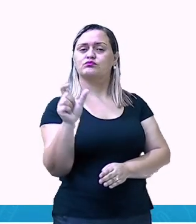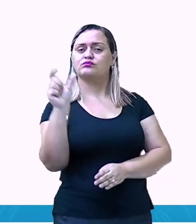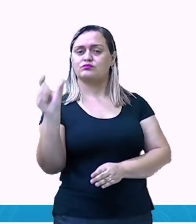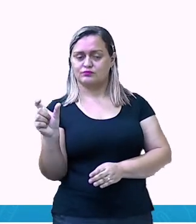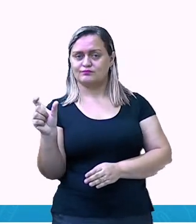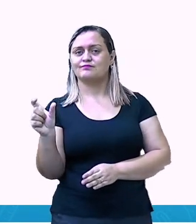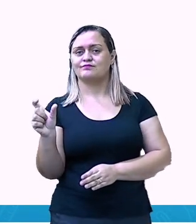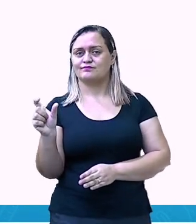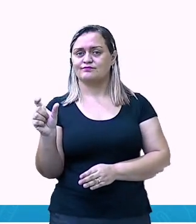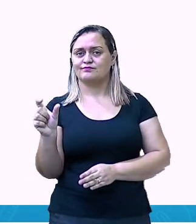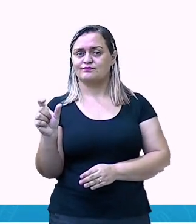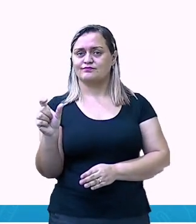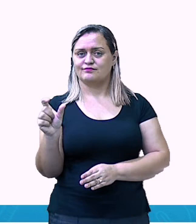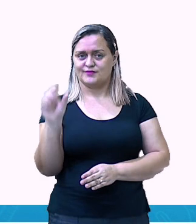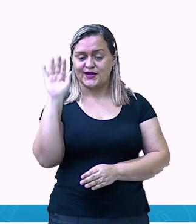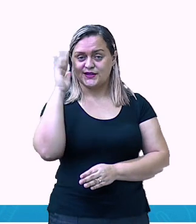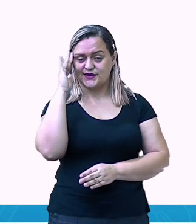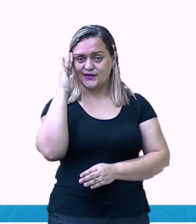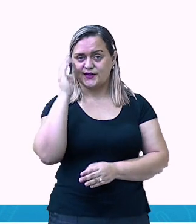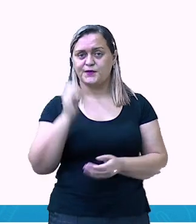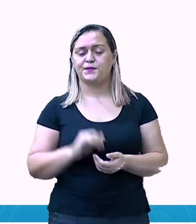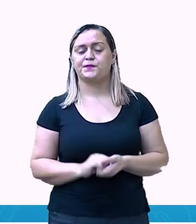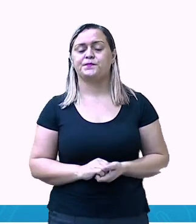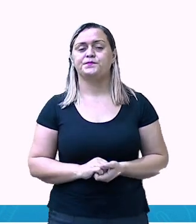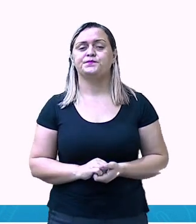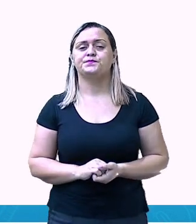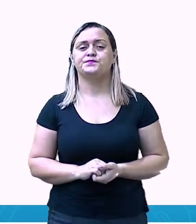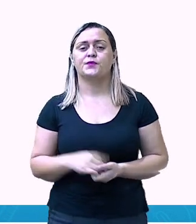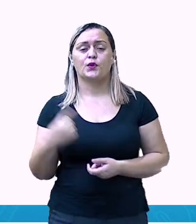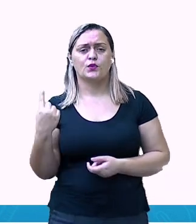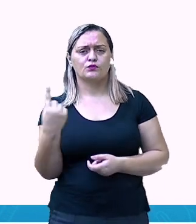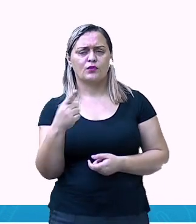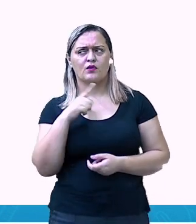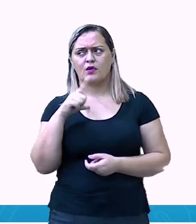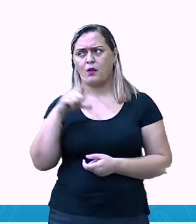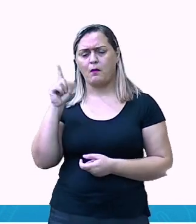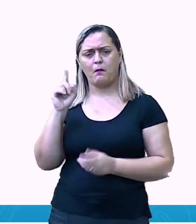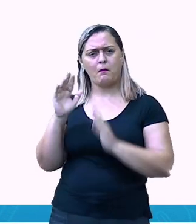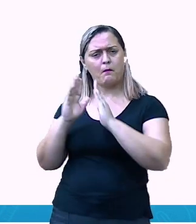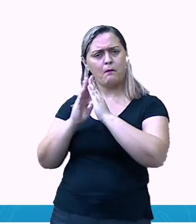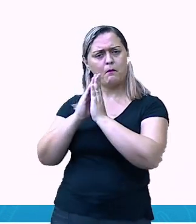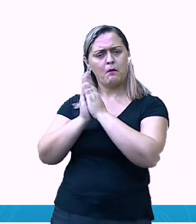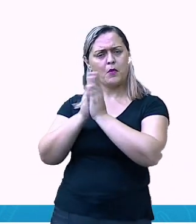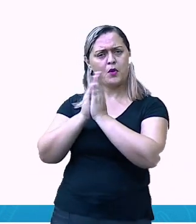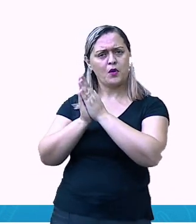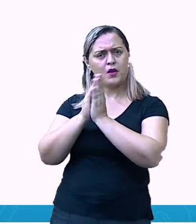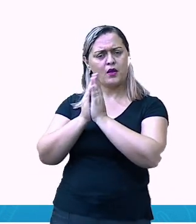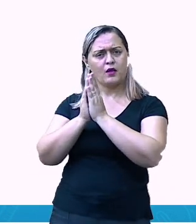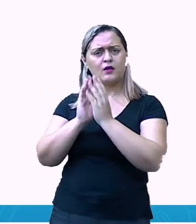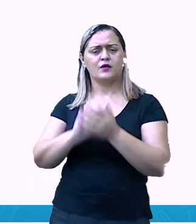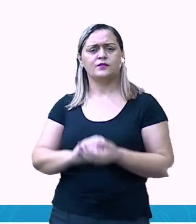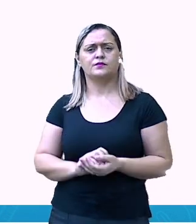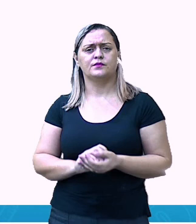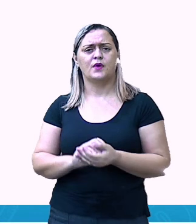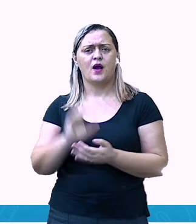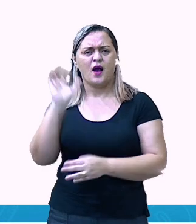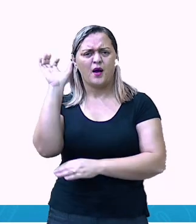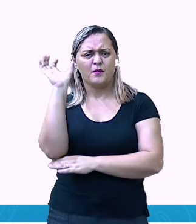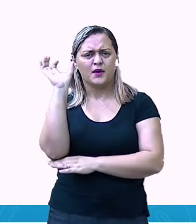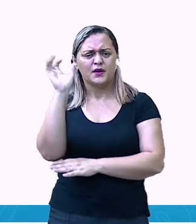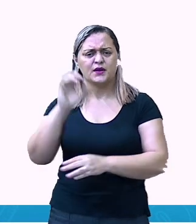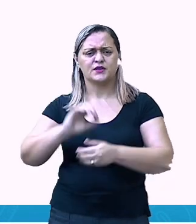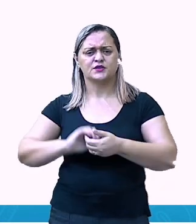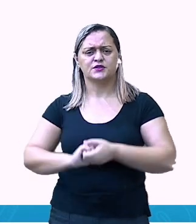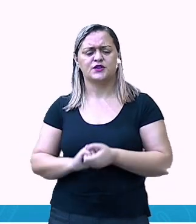seu caderno, o lápis de escrever e a borracha. A gente tem boneca, abacaxi, casa